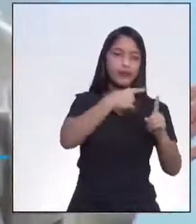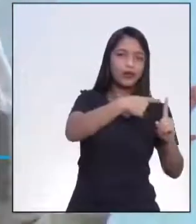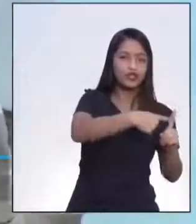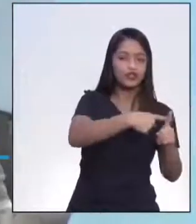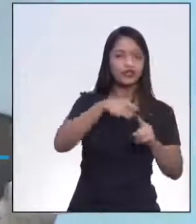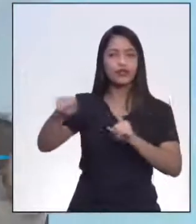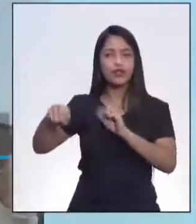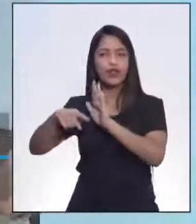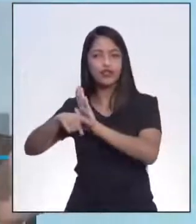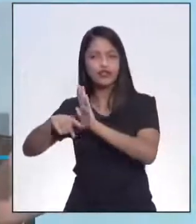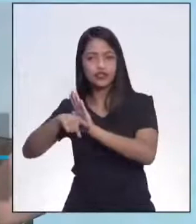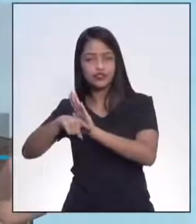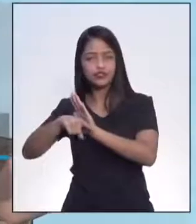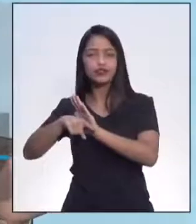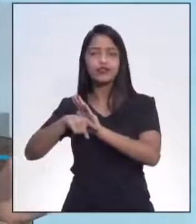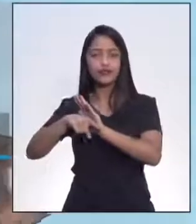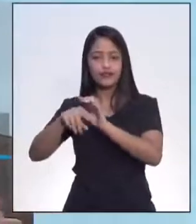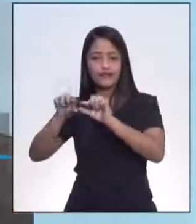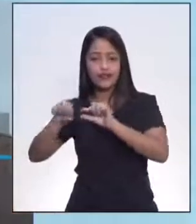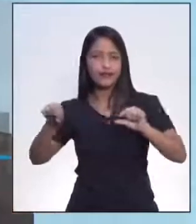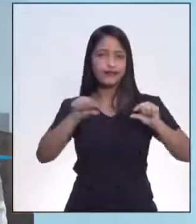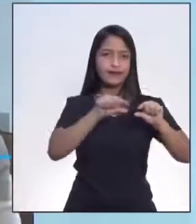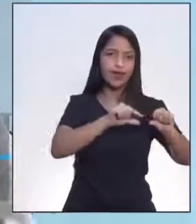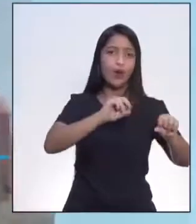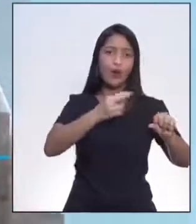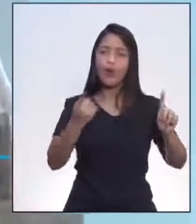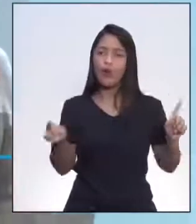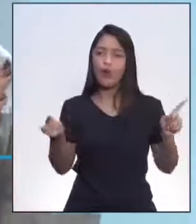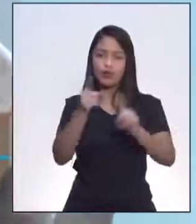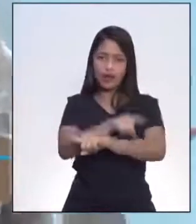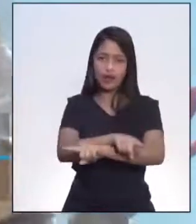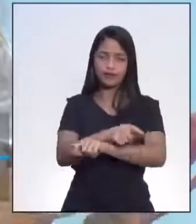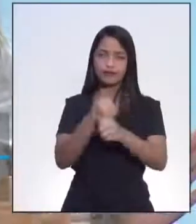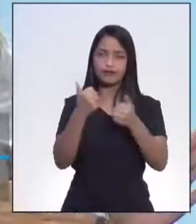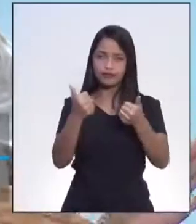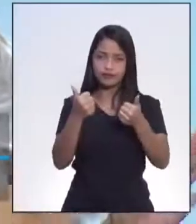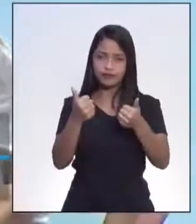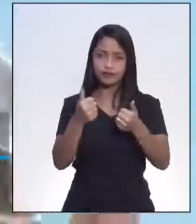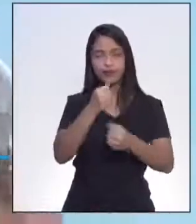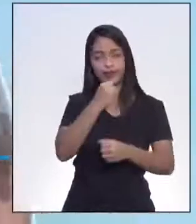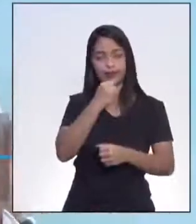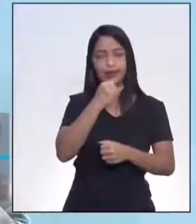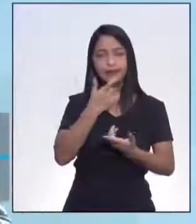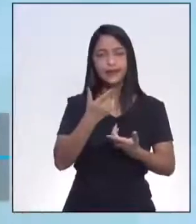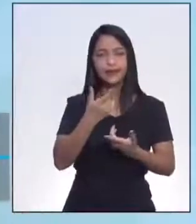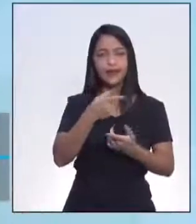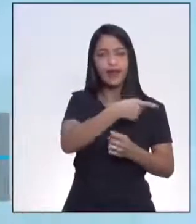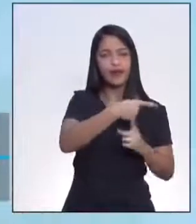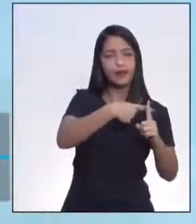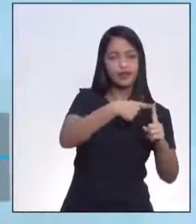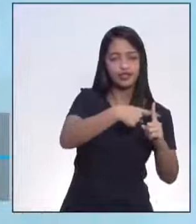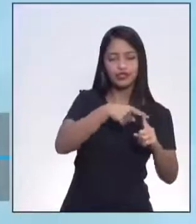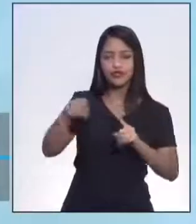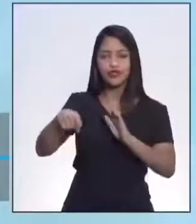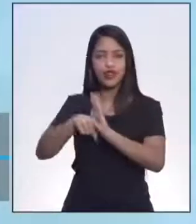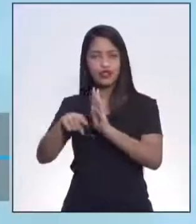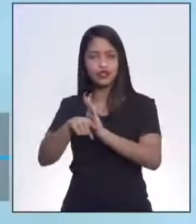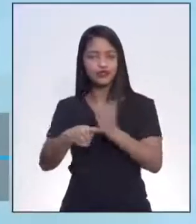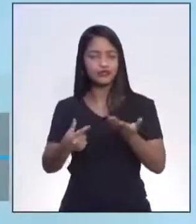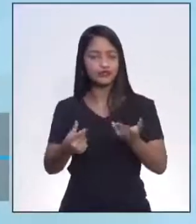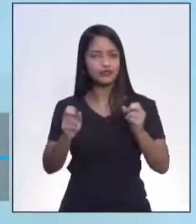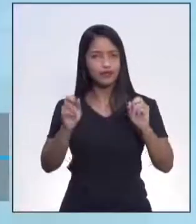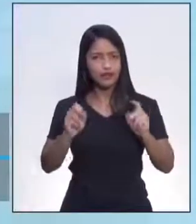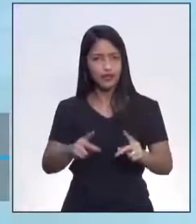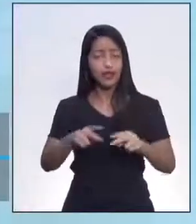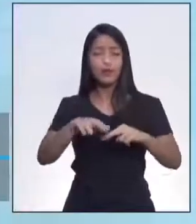e na outra oração é algo positivo, ou o contrário, é uma situação positiva e na segunda oração é uma negativa. Por